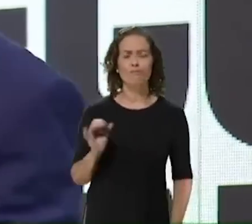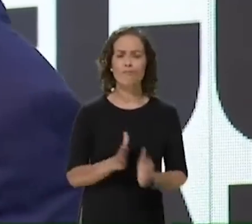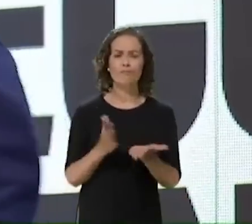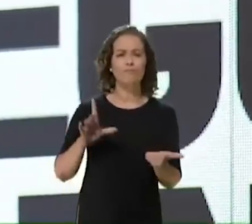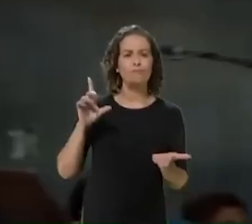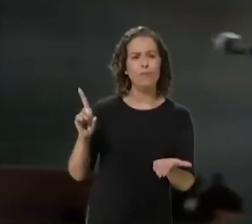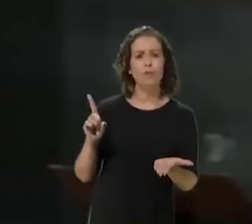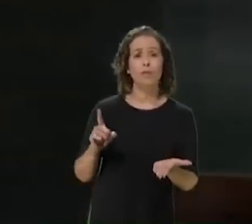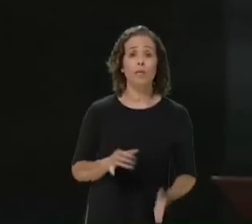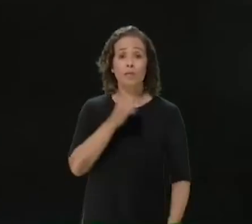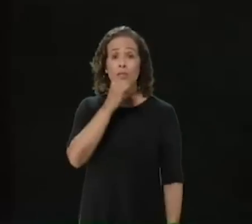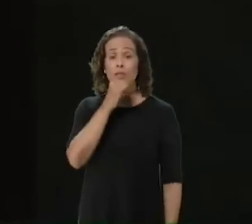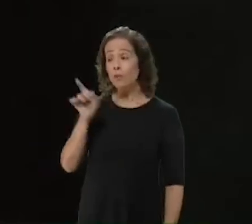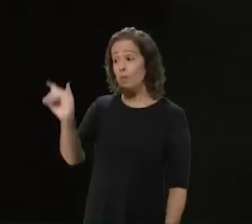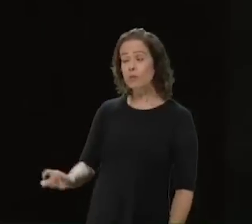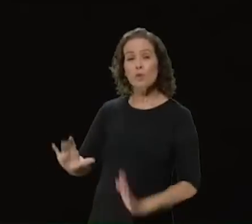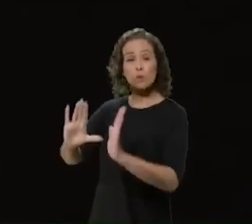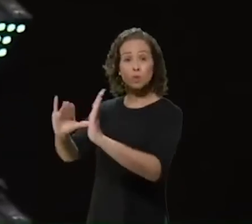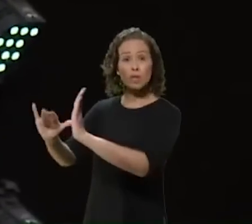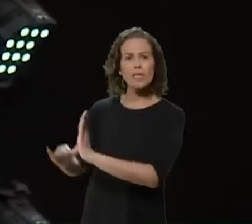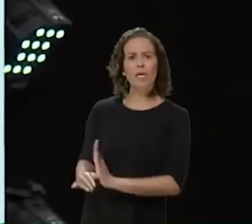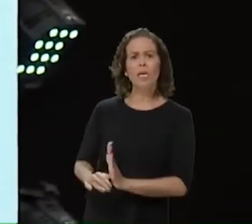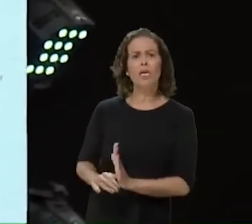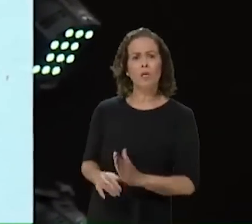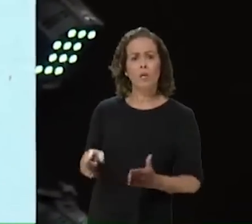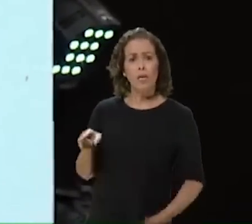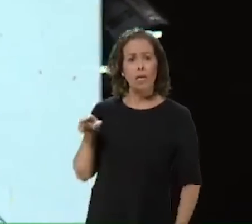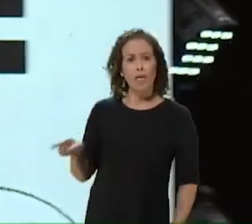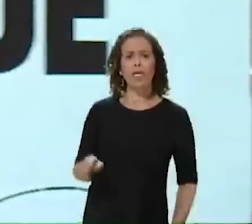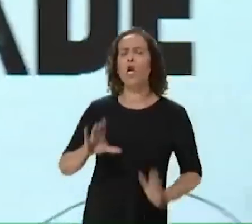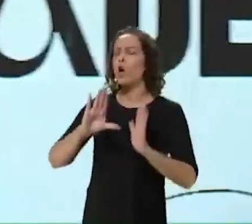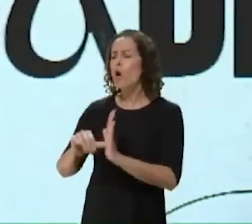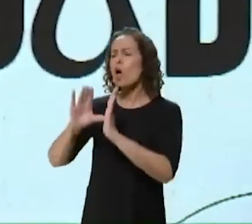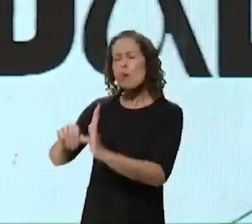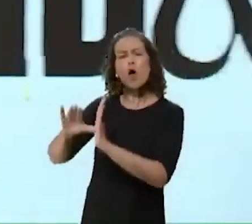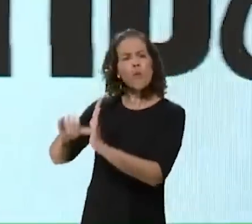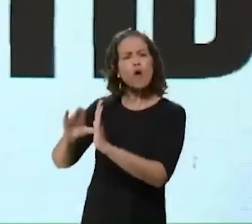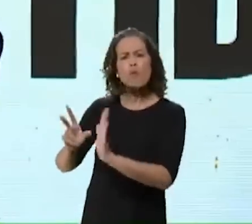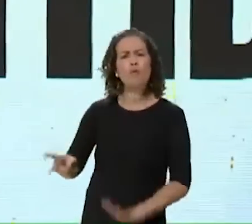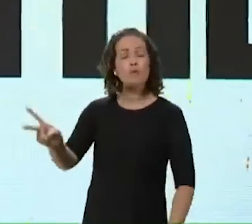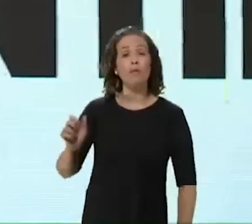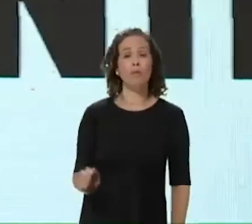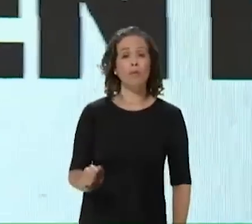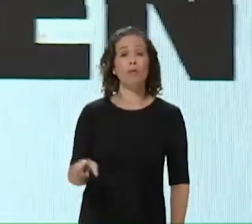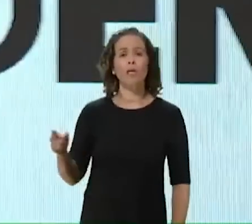O cara roubou a vida inteira. Chega na cruz: Senhor, lembra-te de mim quando entrar no paraíso.